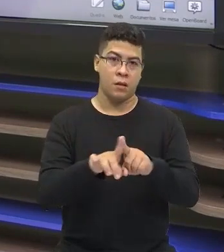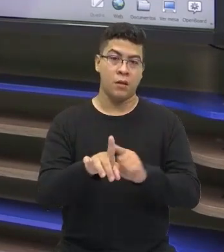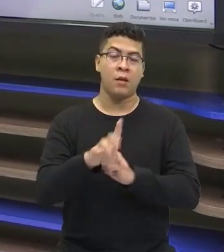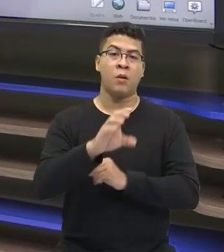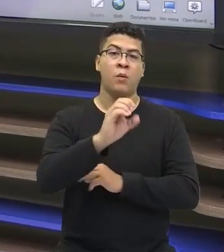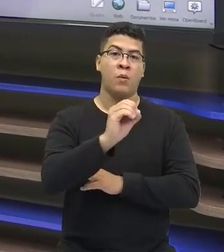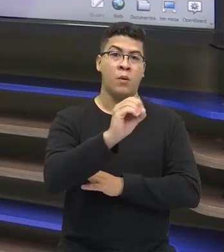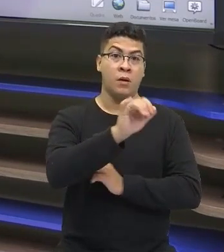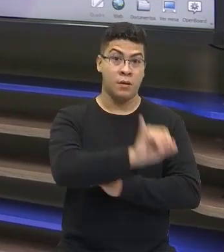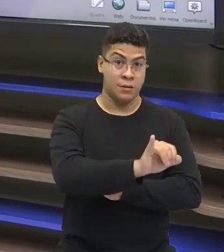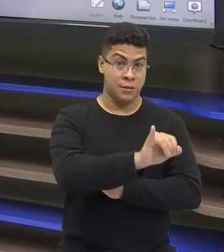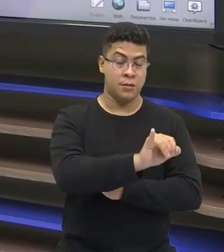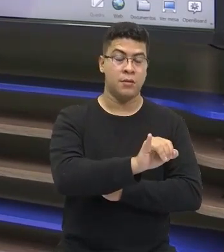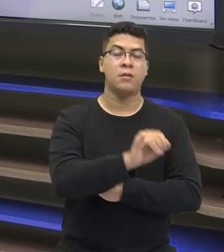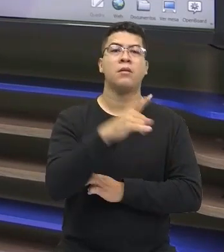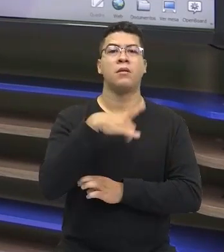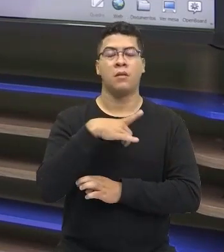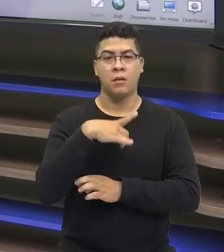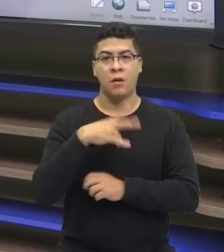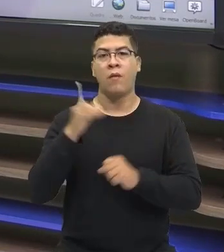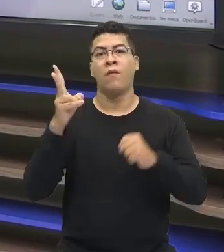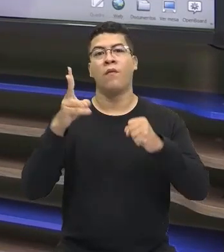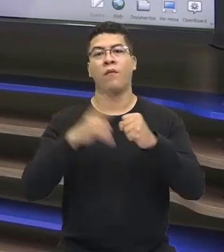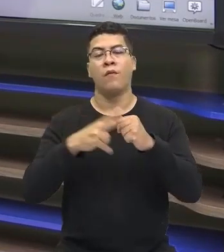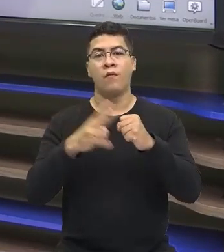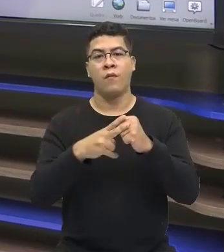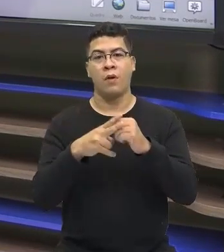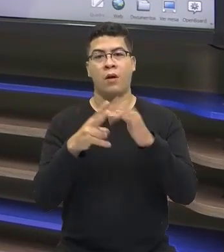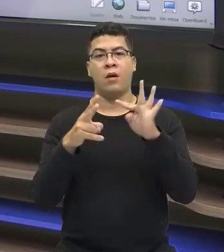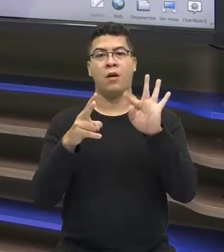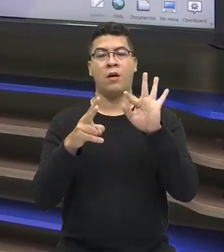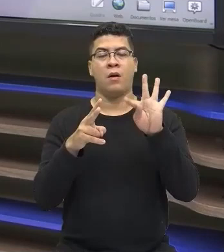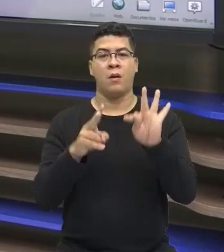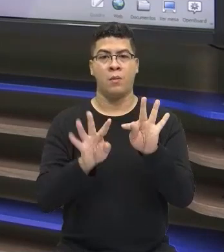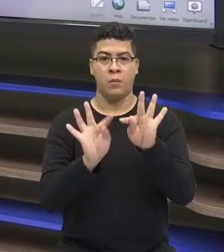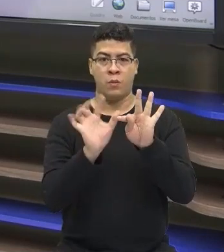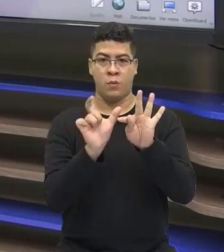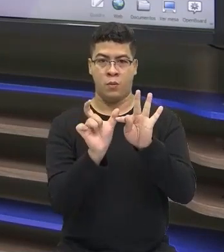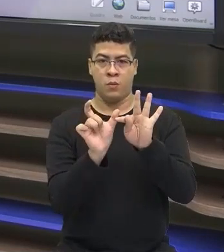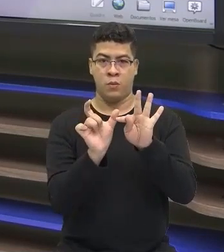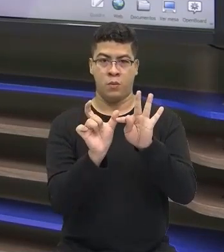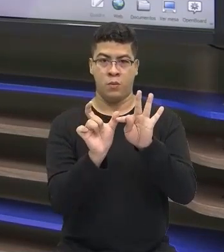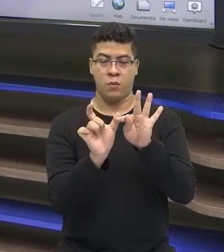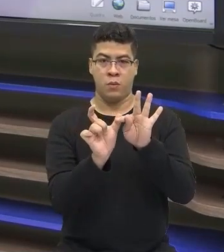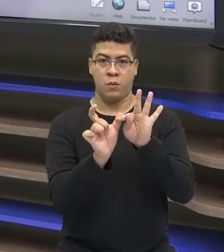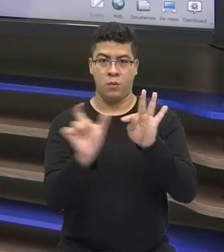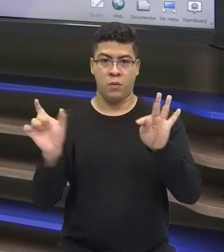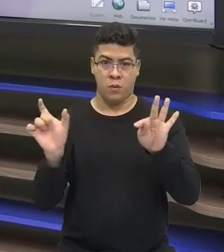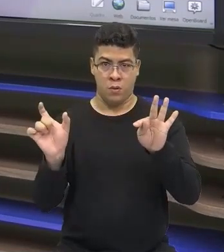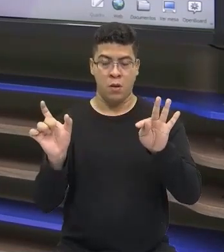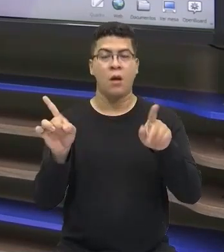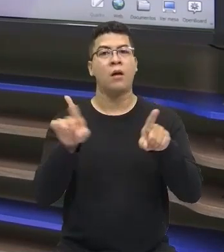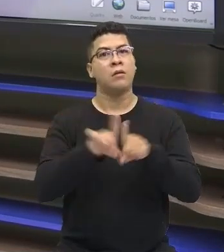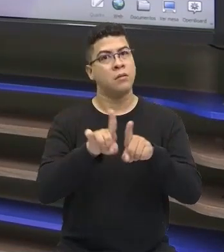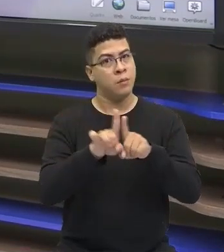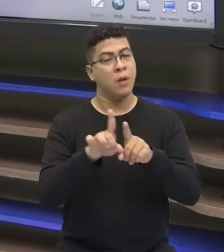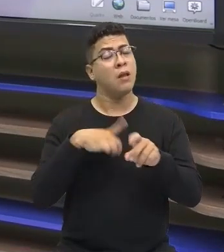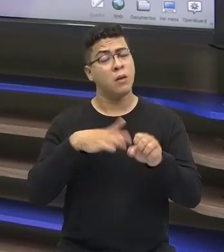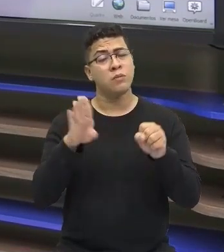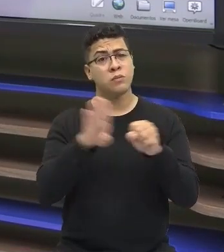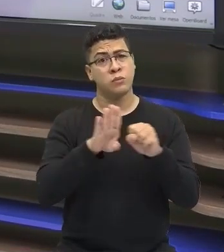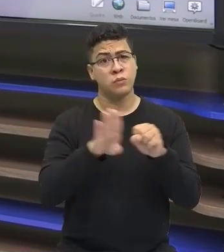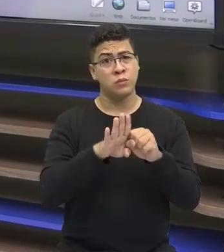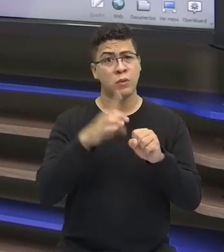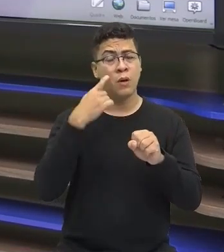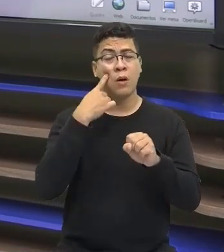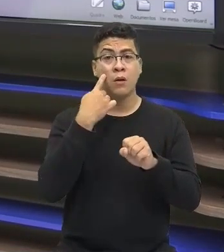como quando os verbos são transitivos. Tudo isso é trabalho do substantivo. Por isso as orações que